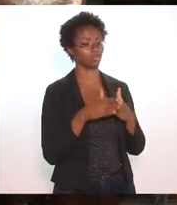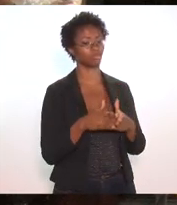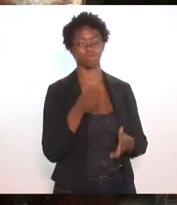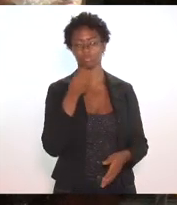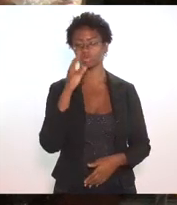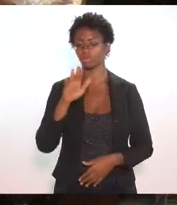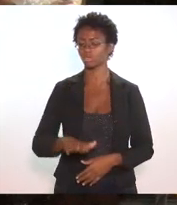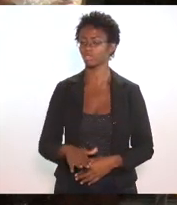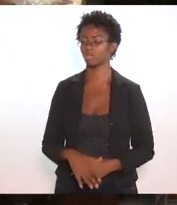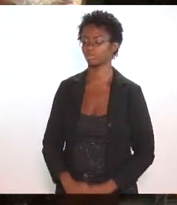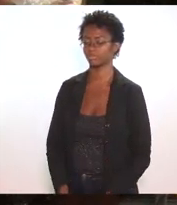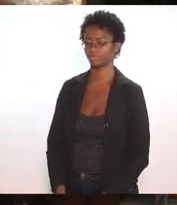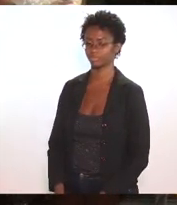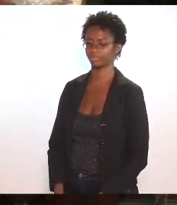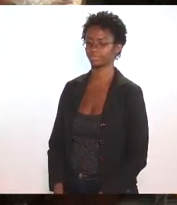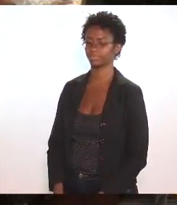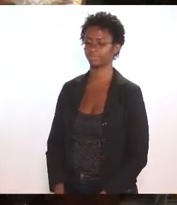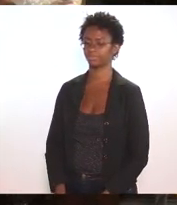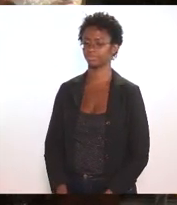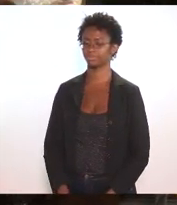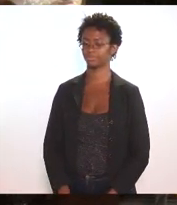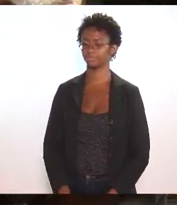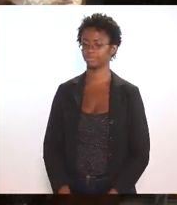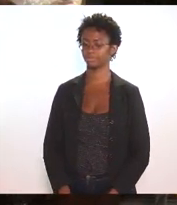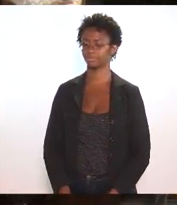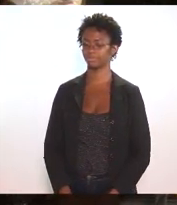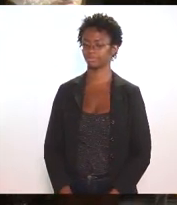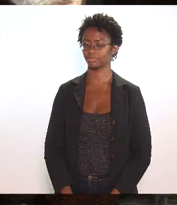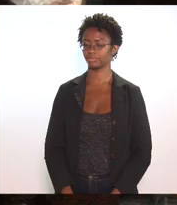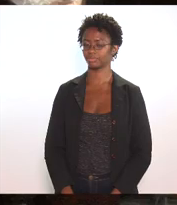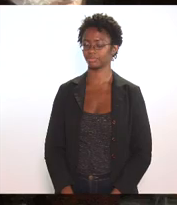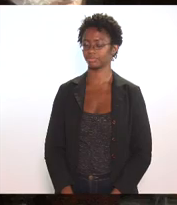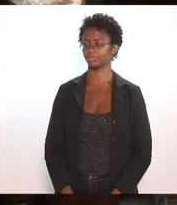Me perdoe. Pelo expediente final.